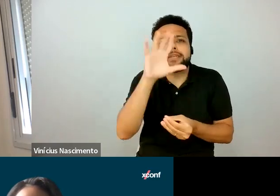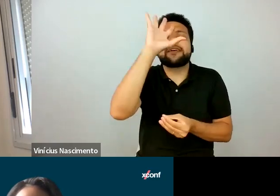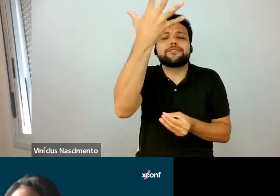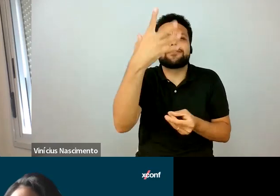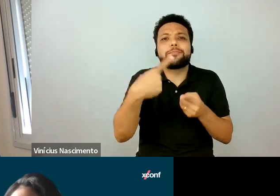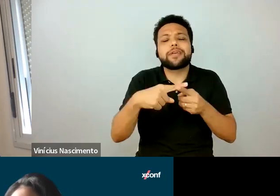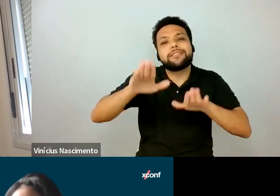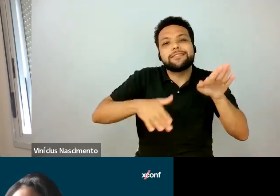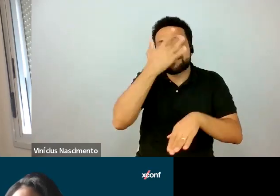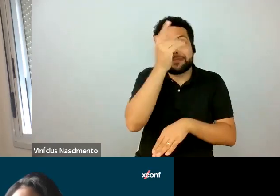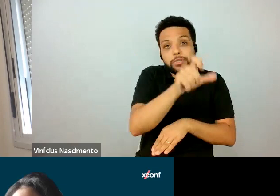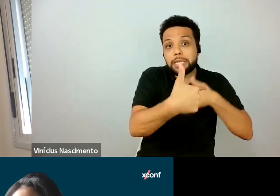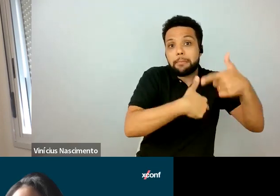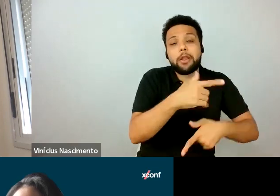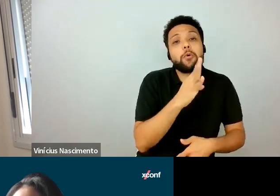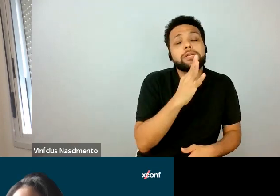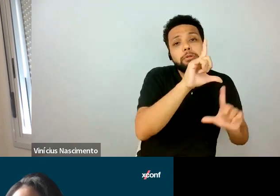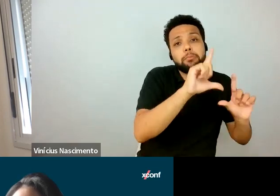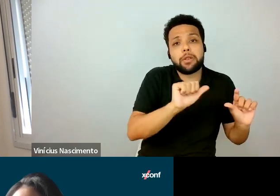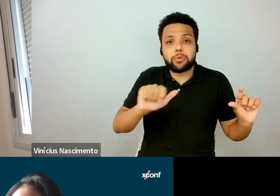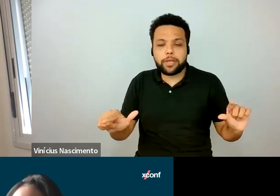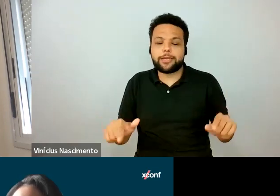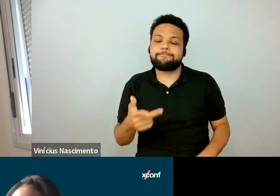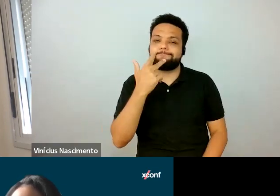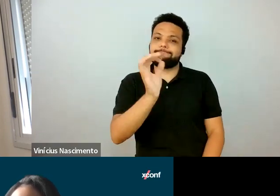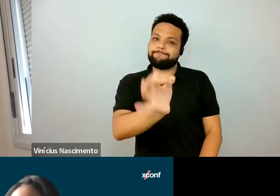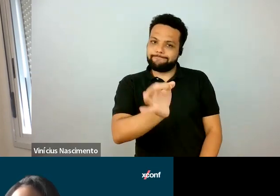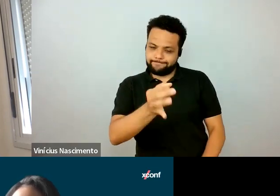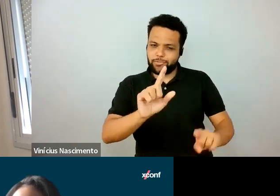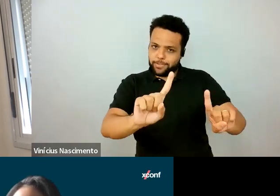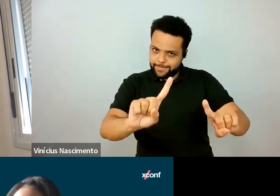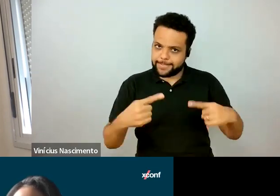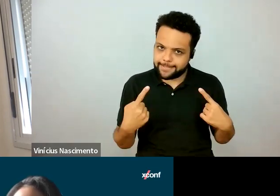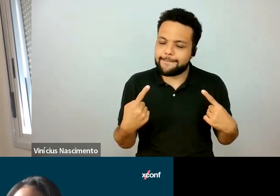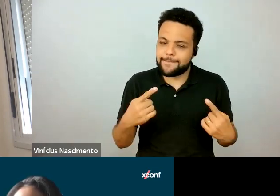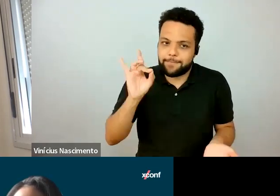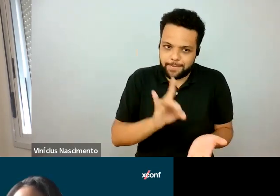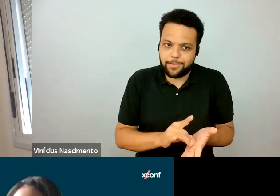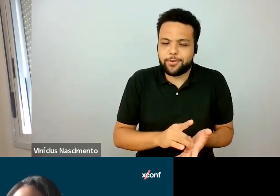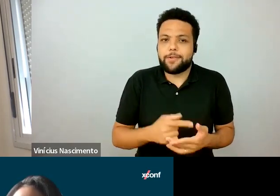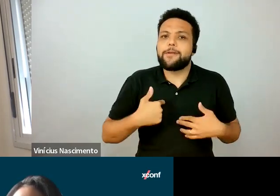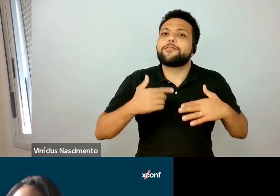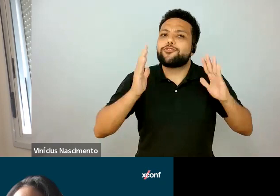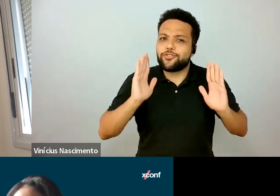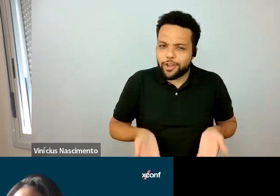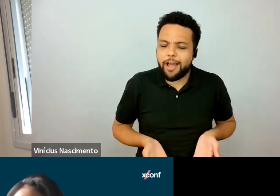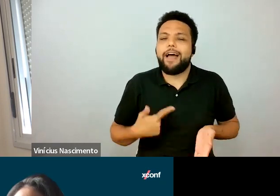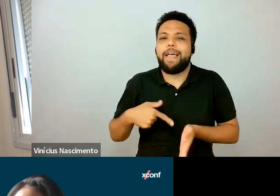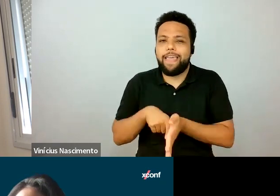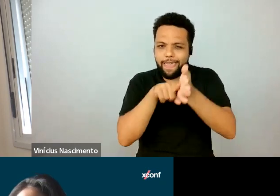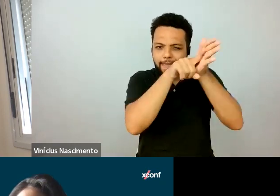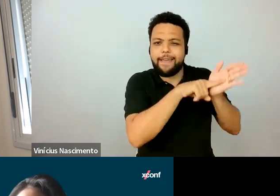Maravilha, tá? Isso realmente é um desafio. Eu já busquei muito material sobre